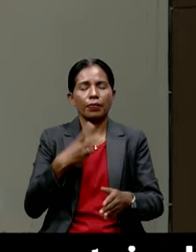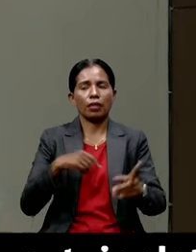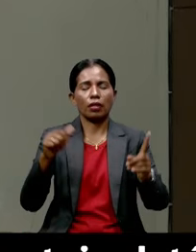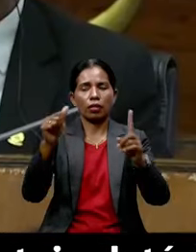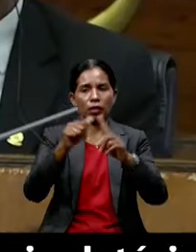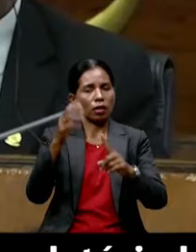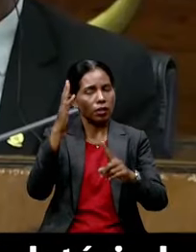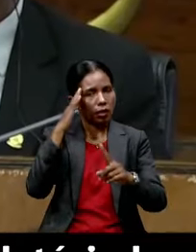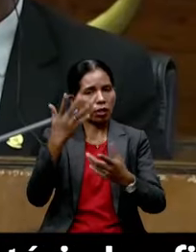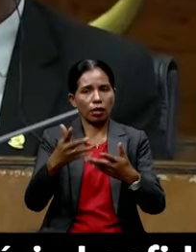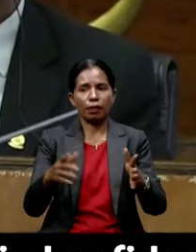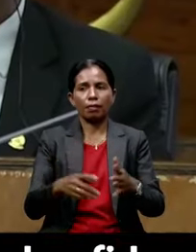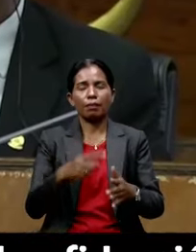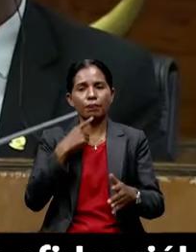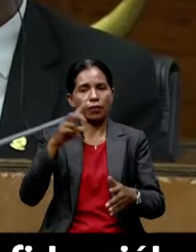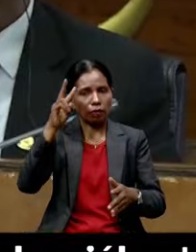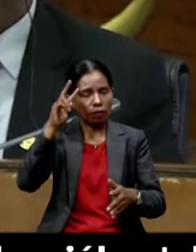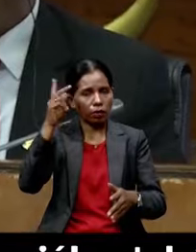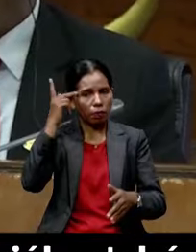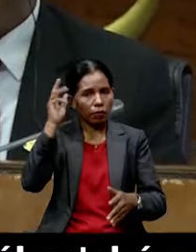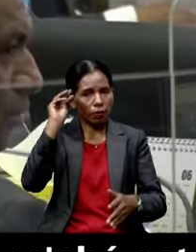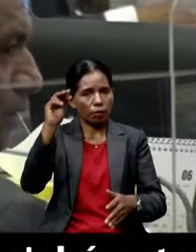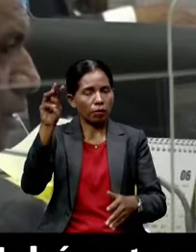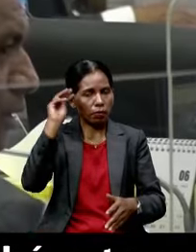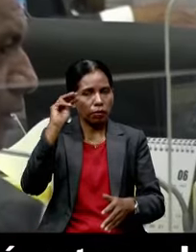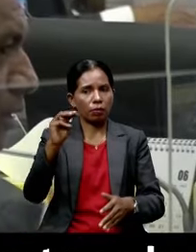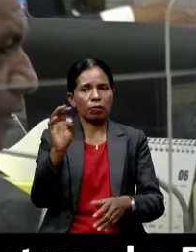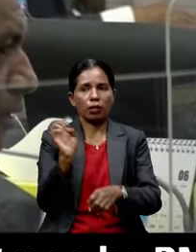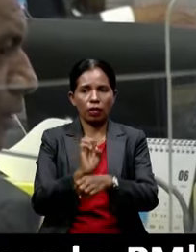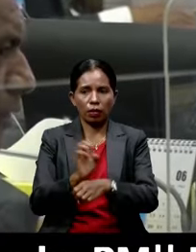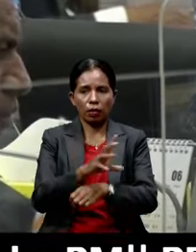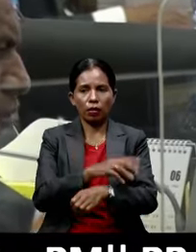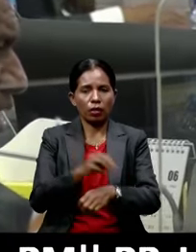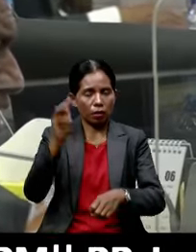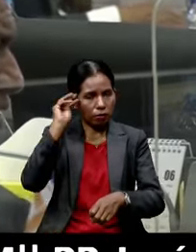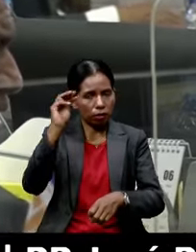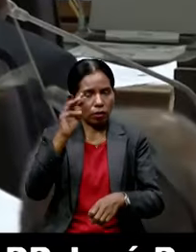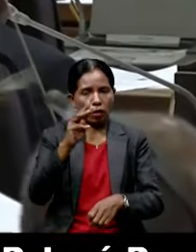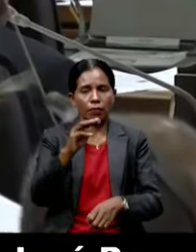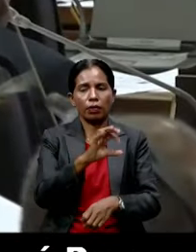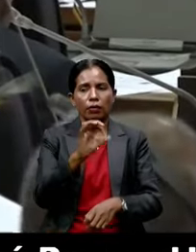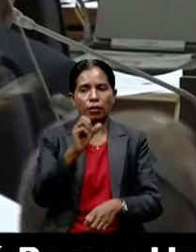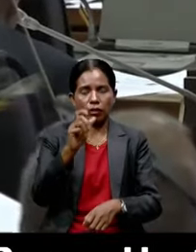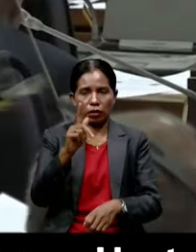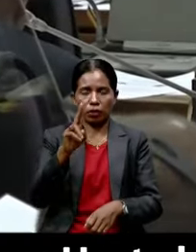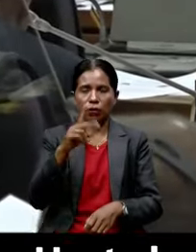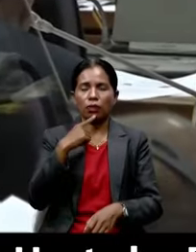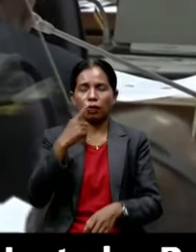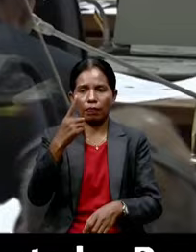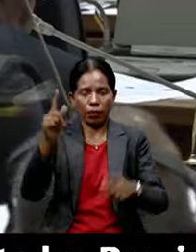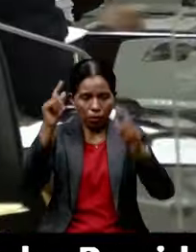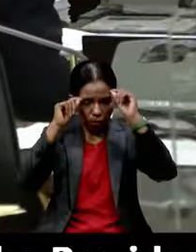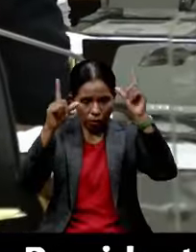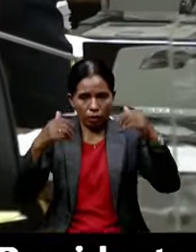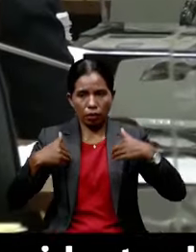a tem lá? A tamba questão, né, vice-primeiro-ministro, ministro-coordenador, assunto econômico, no ministro do turismo e no ambiente, Francisco Alboa de Leija Teten, Timor-Leste